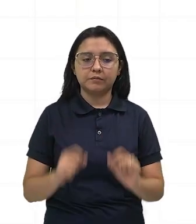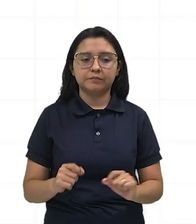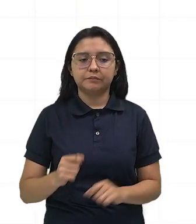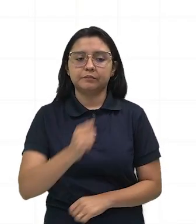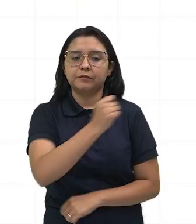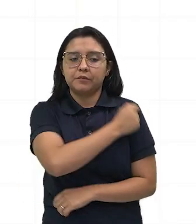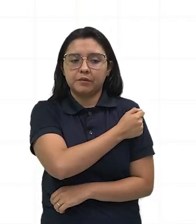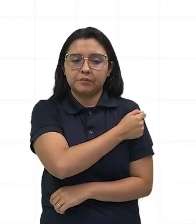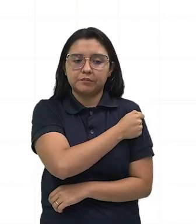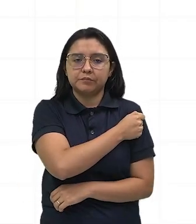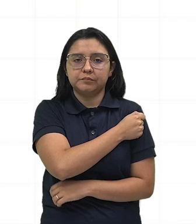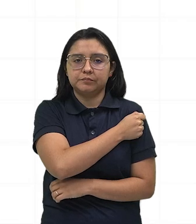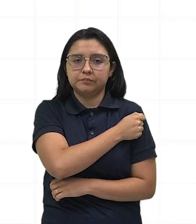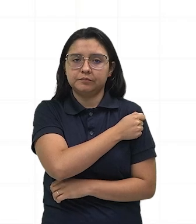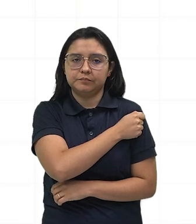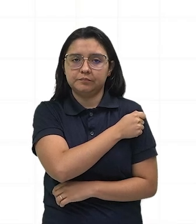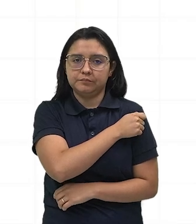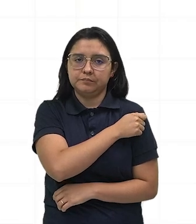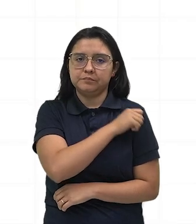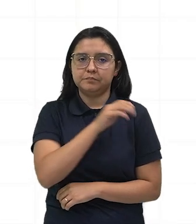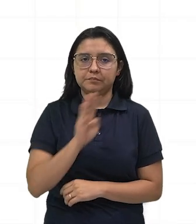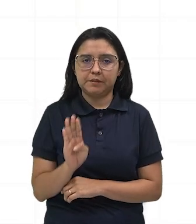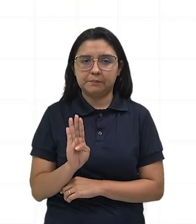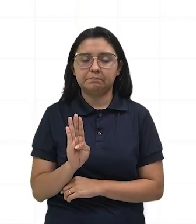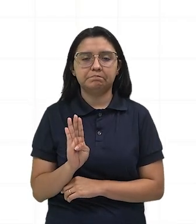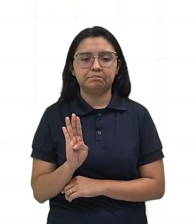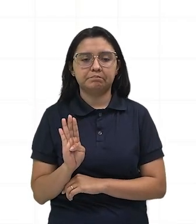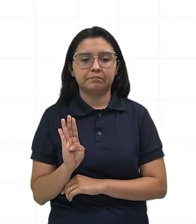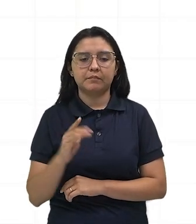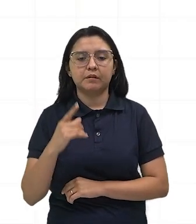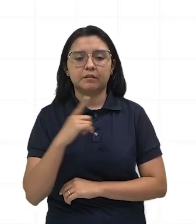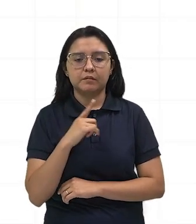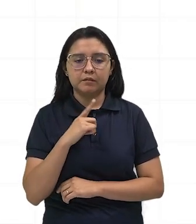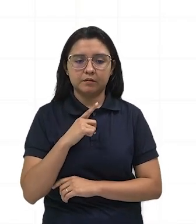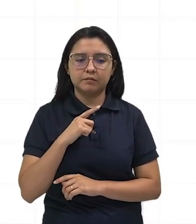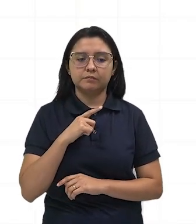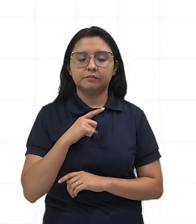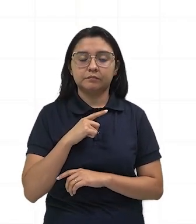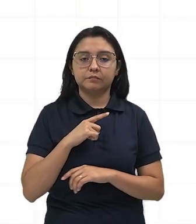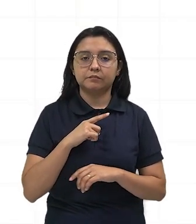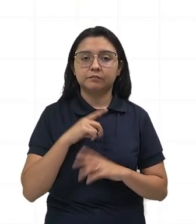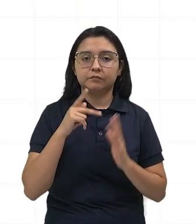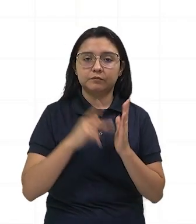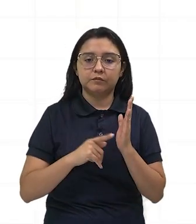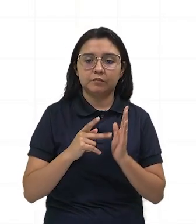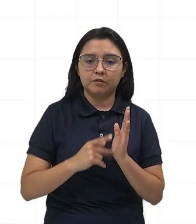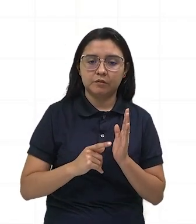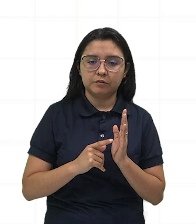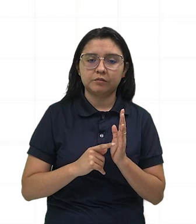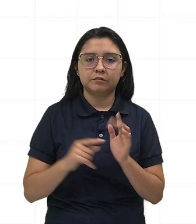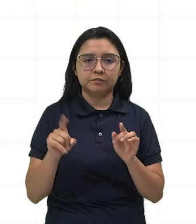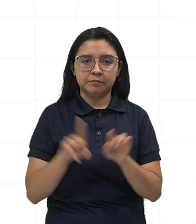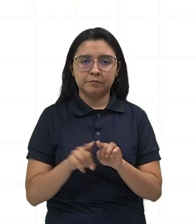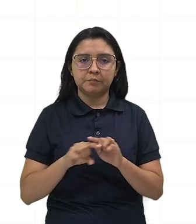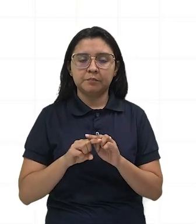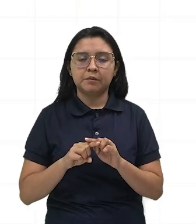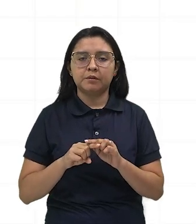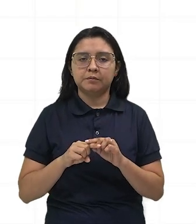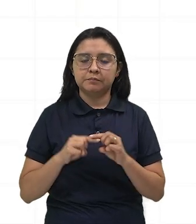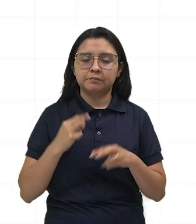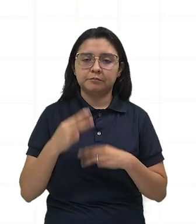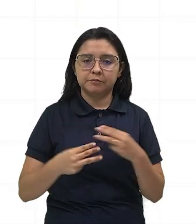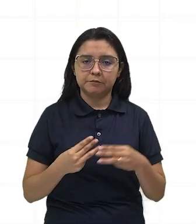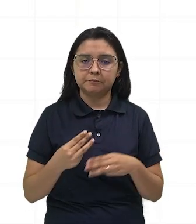o aluno B. O aluno B tem suas notas trimestrais também, né?